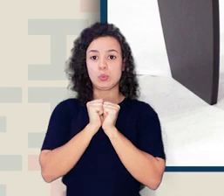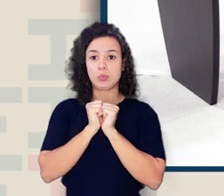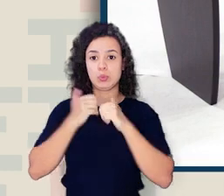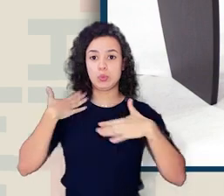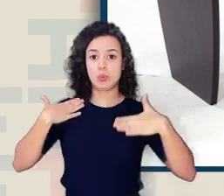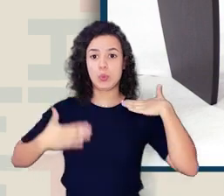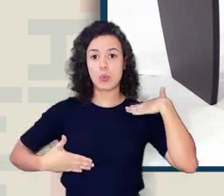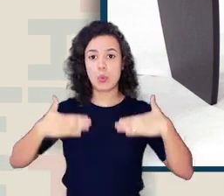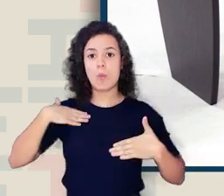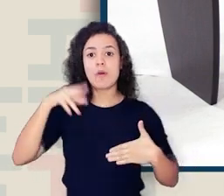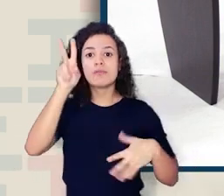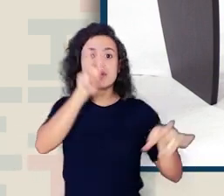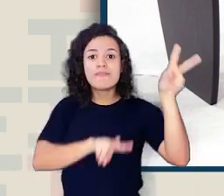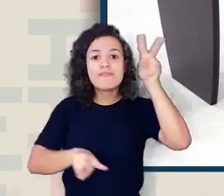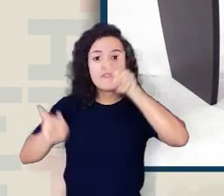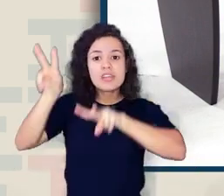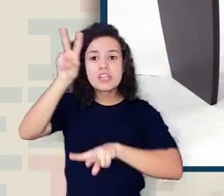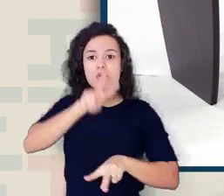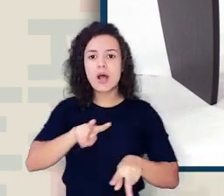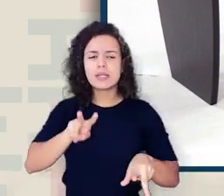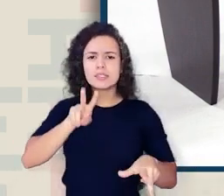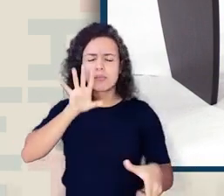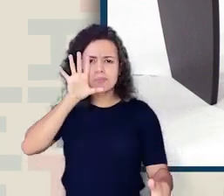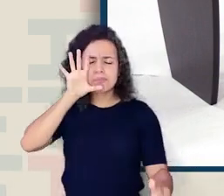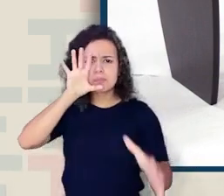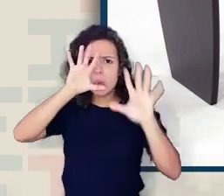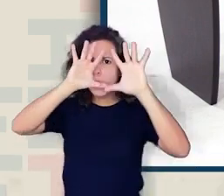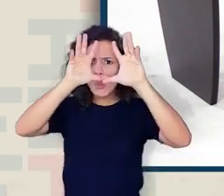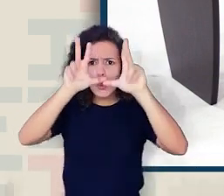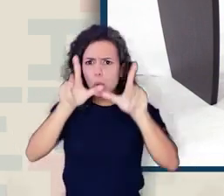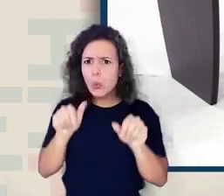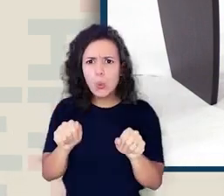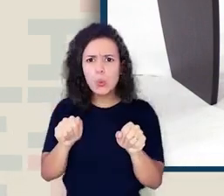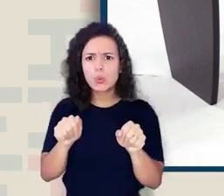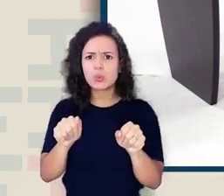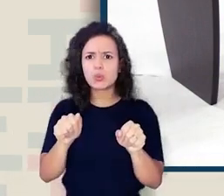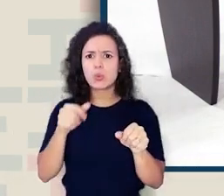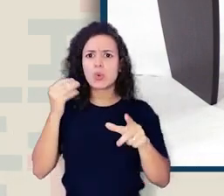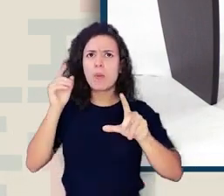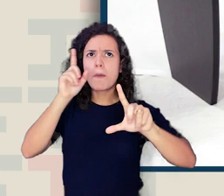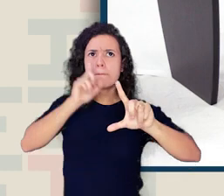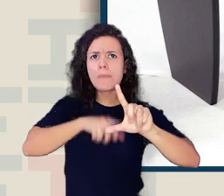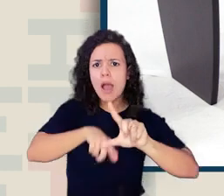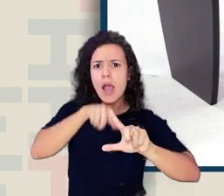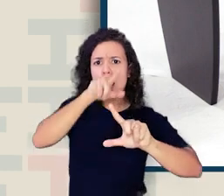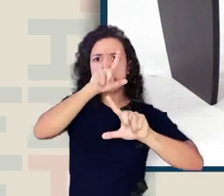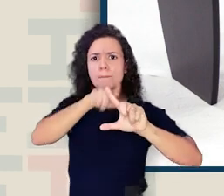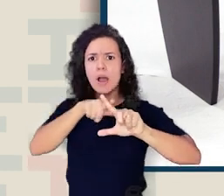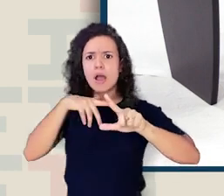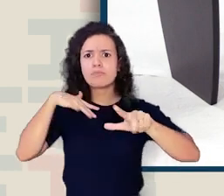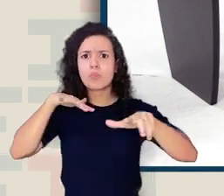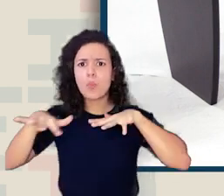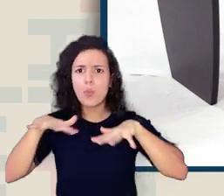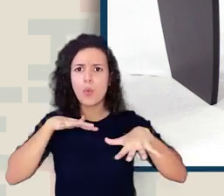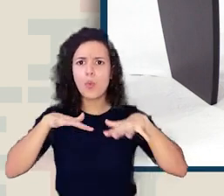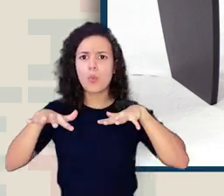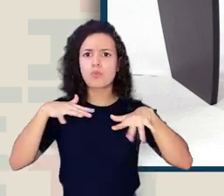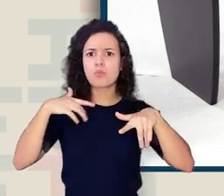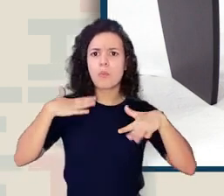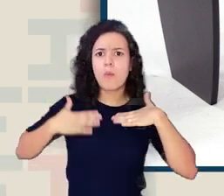manifestação do corpo, para vocês visualizarem como um todo essa célula, esse manuseio do instrumento e